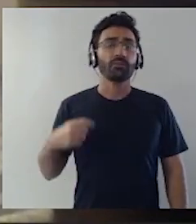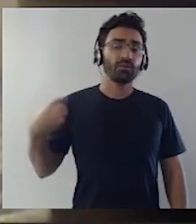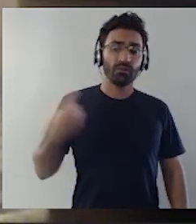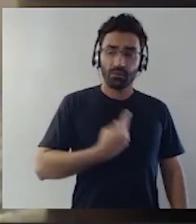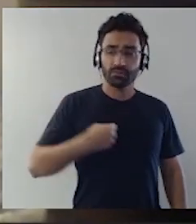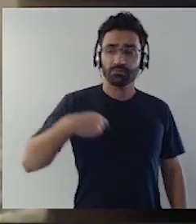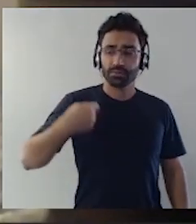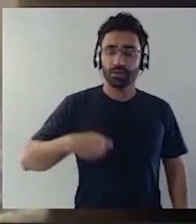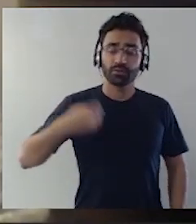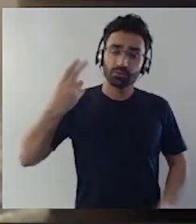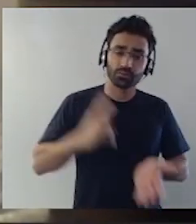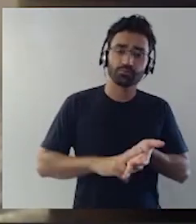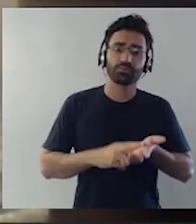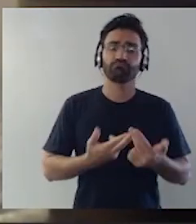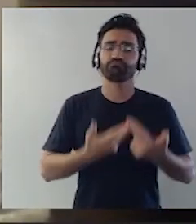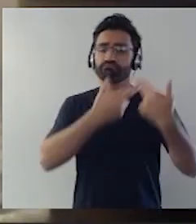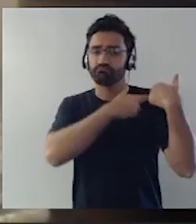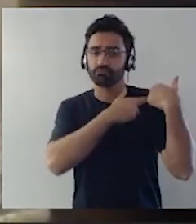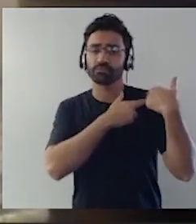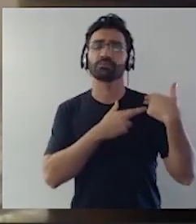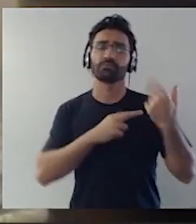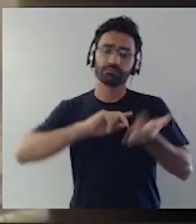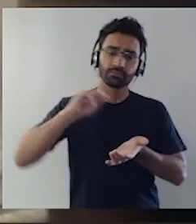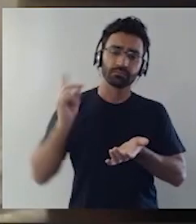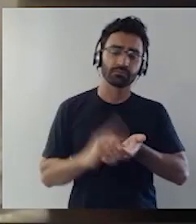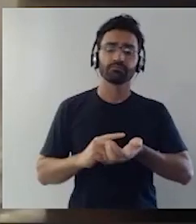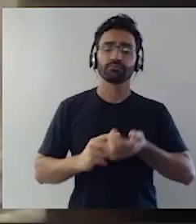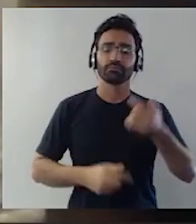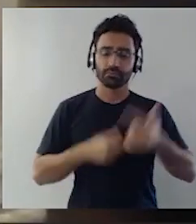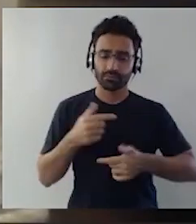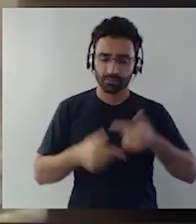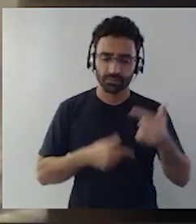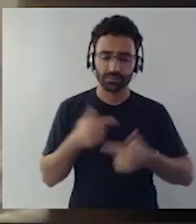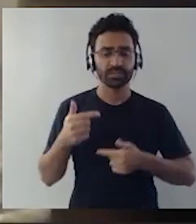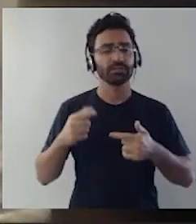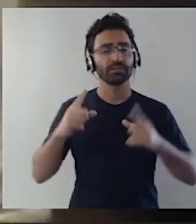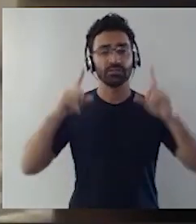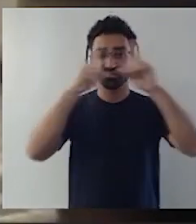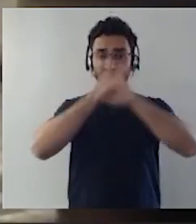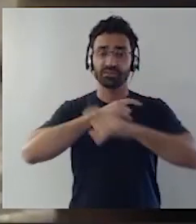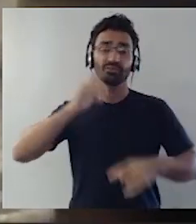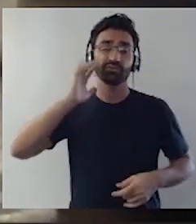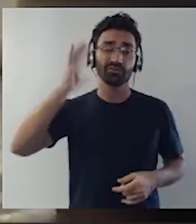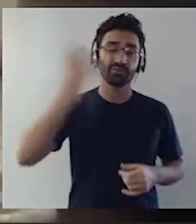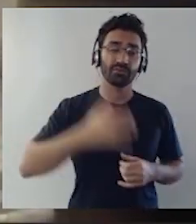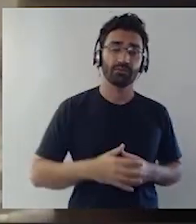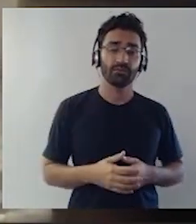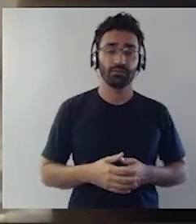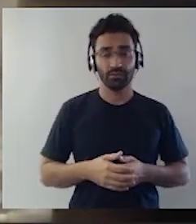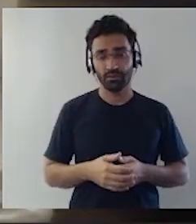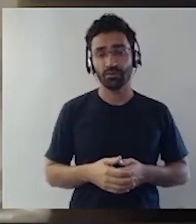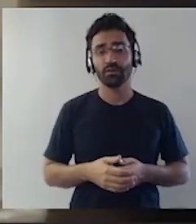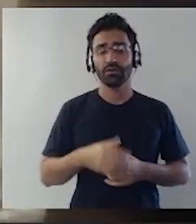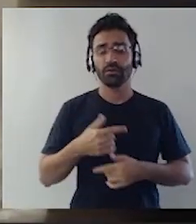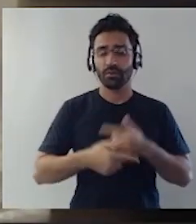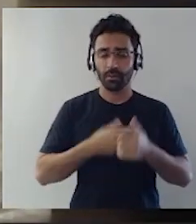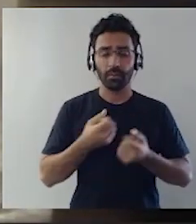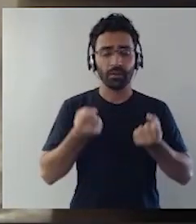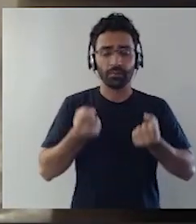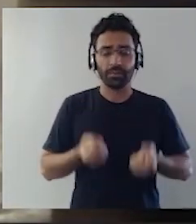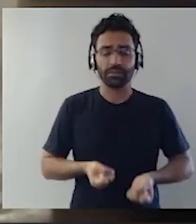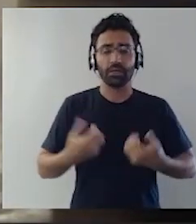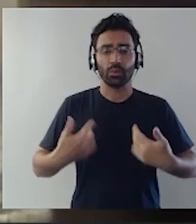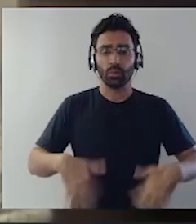assumir o papel de responsabilidade mais ativa diante desses casos de difíceis soluções, os hard workings que do Working